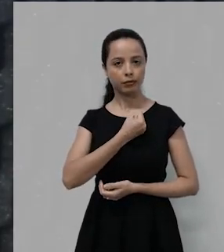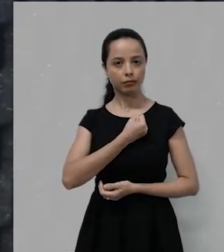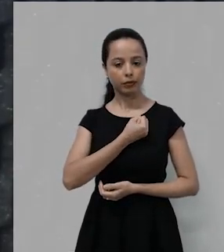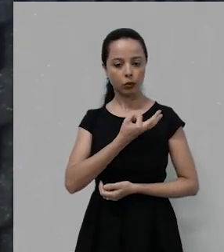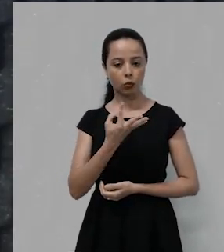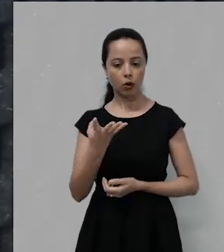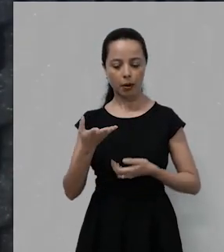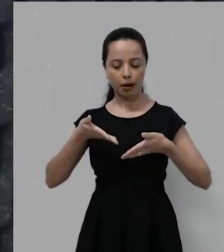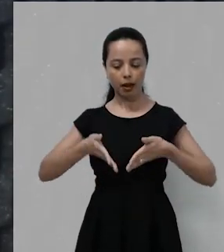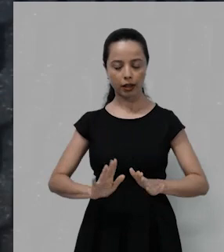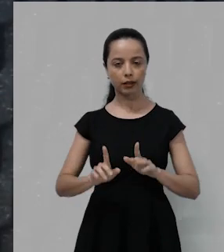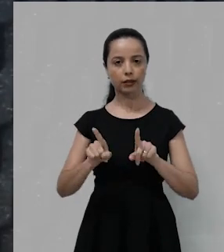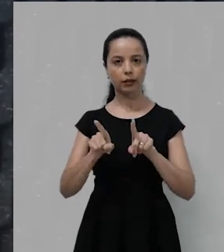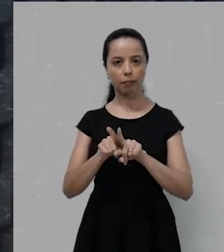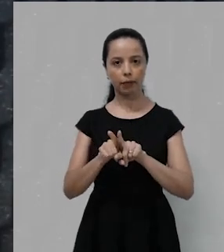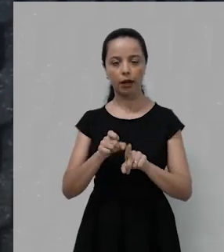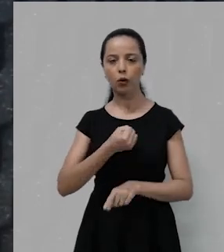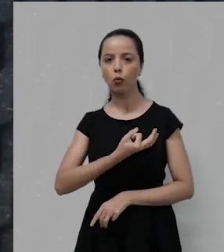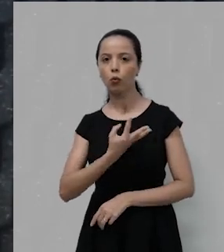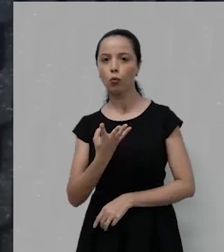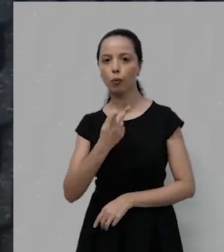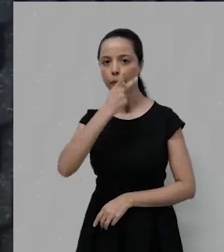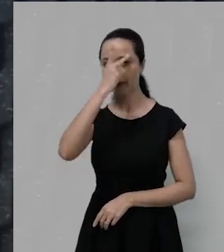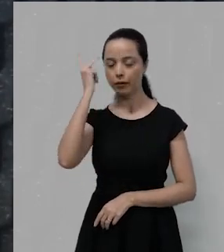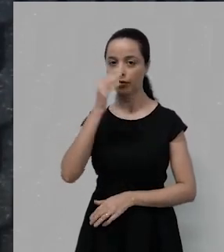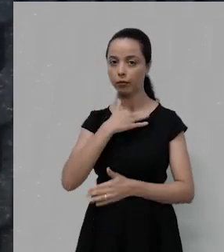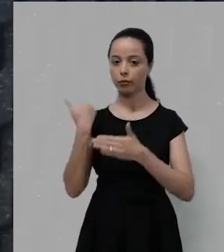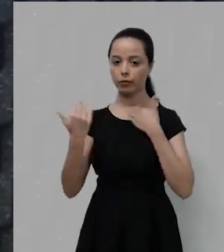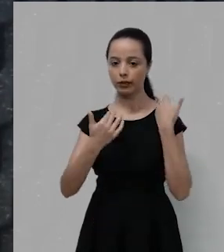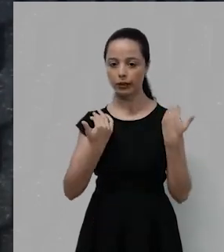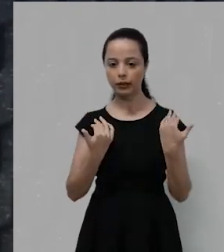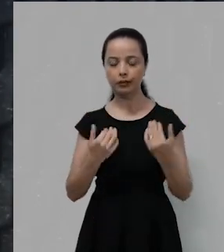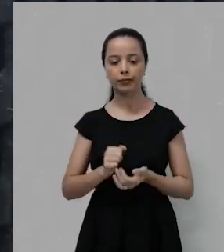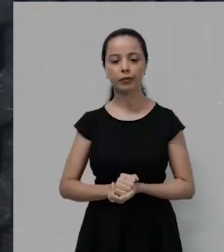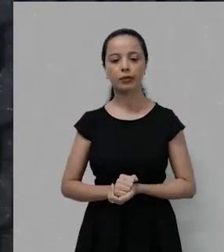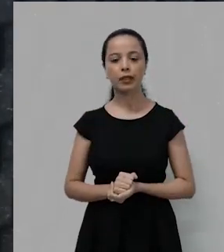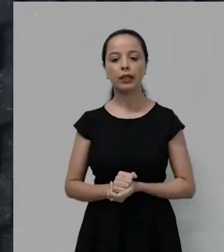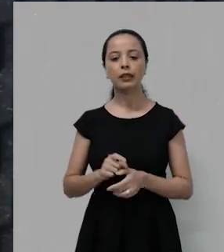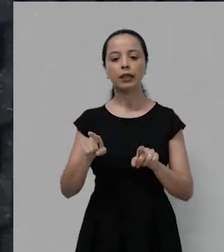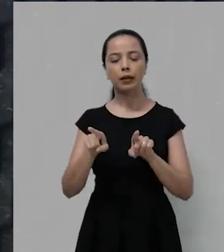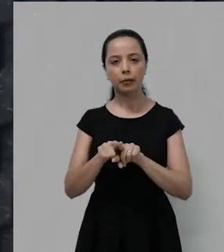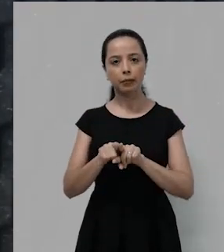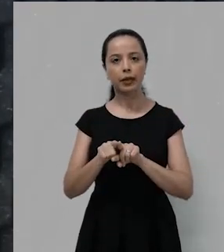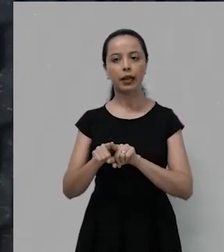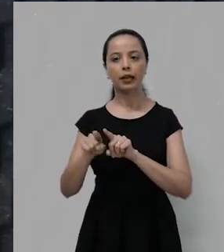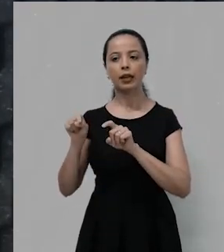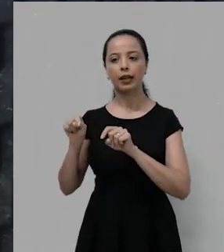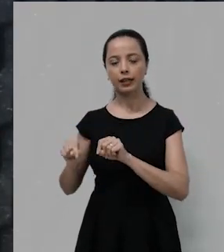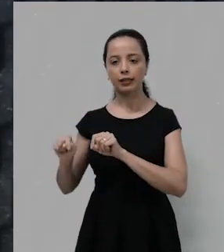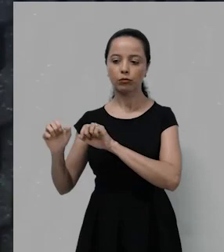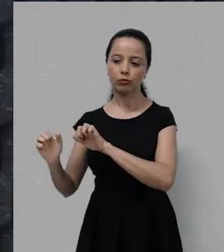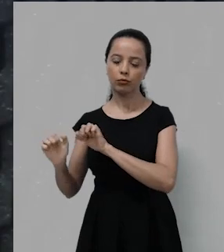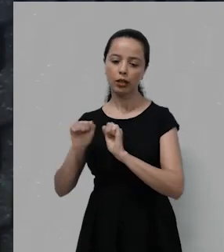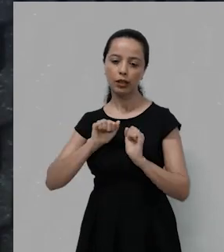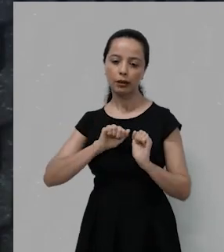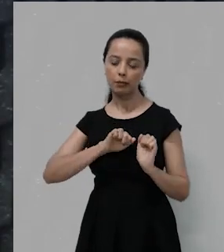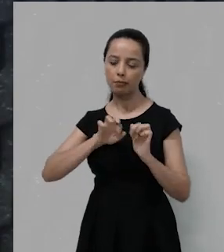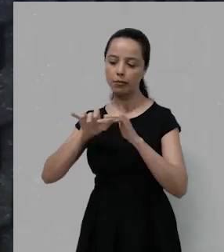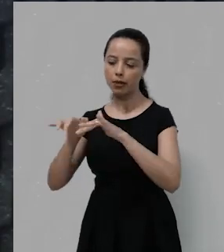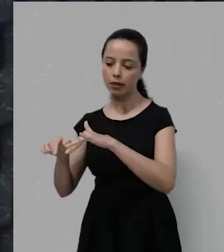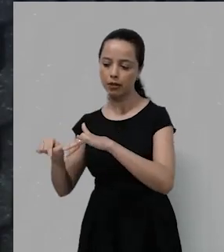ok? E ele está dizendo que imigração e emigração têm valores iguais. Pessoal, vamos